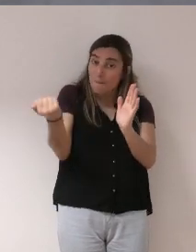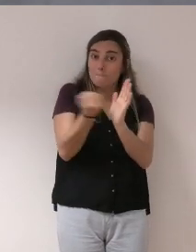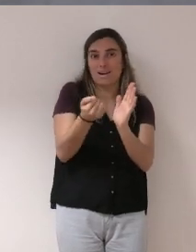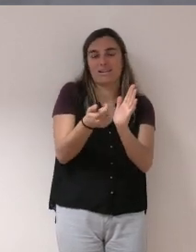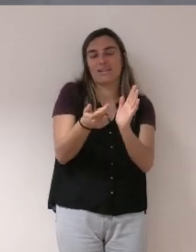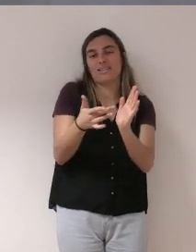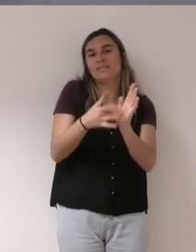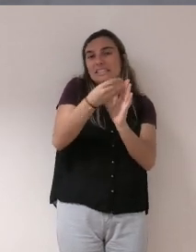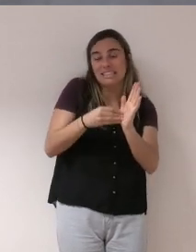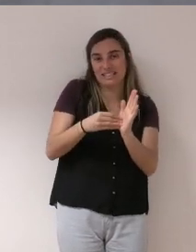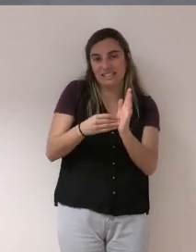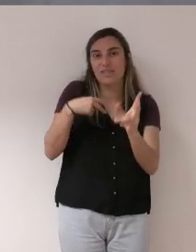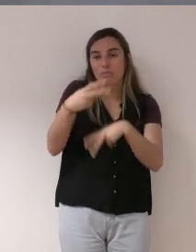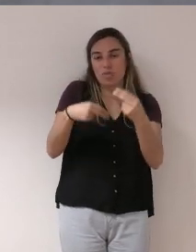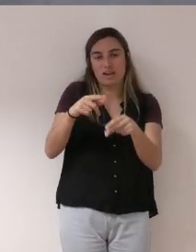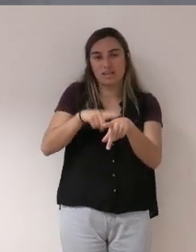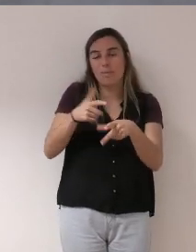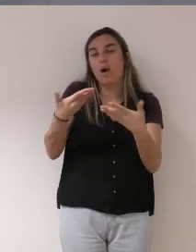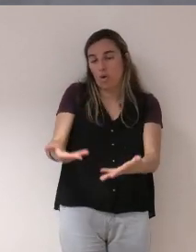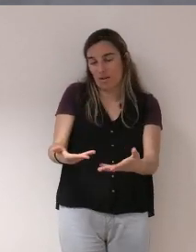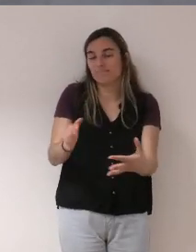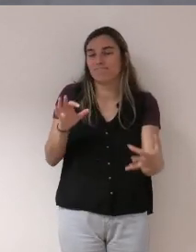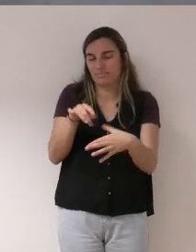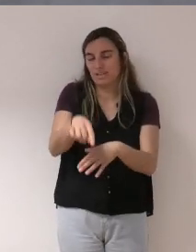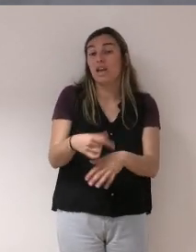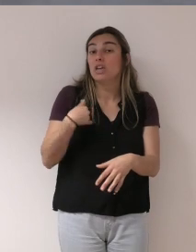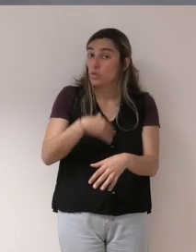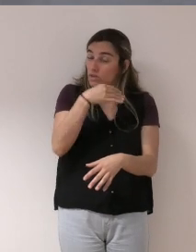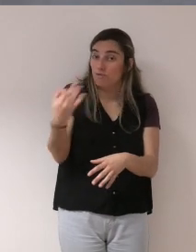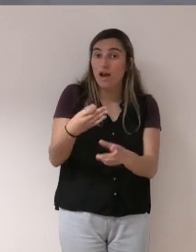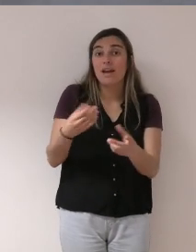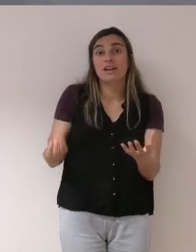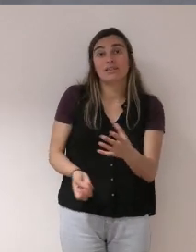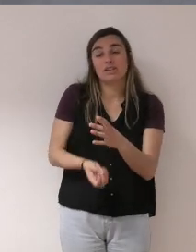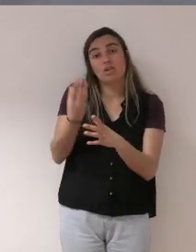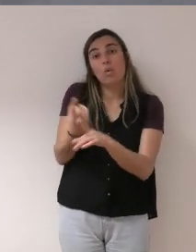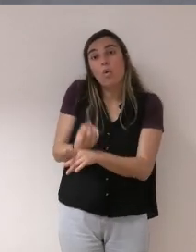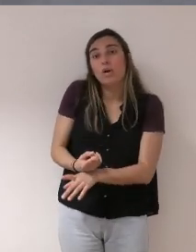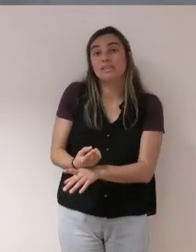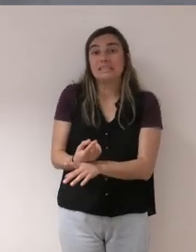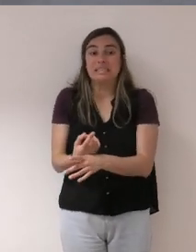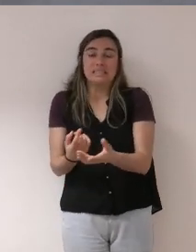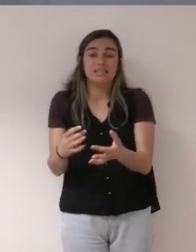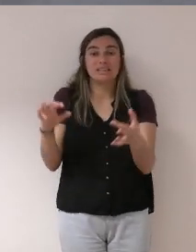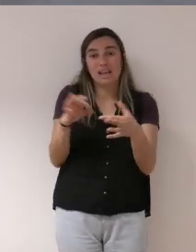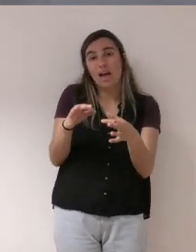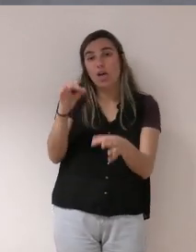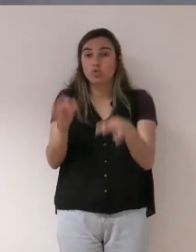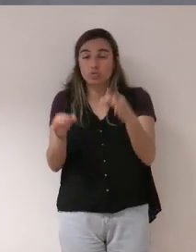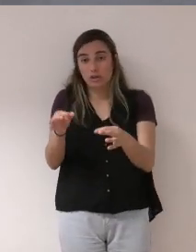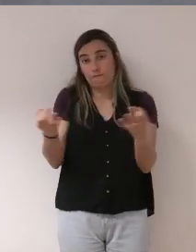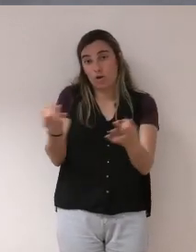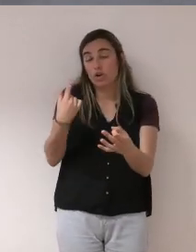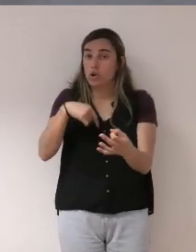literatura moderna, se quiser. A marca da literatura moderna. E para isso é que, como eu disse, se criou todo esse aparato jurídico que permite aquilo que nós